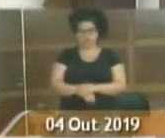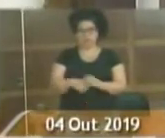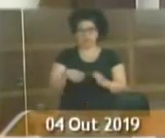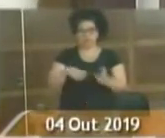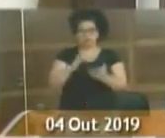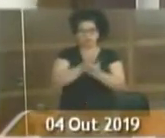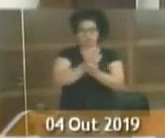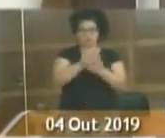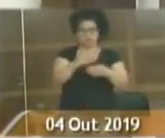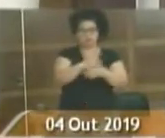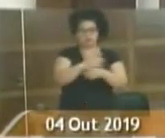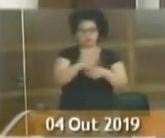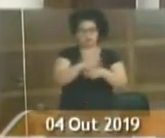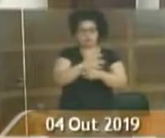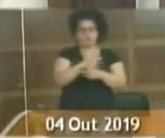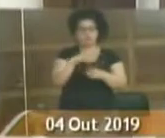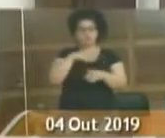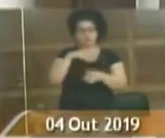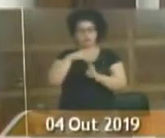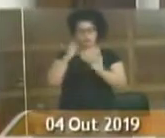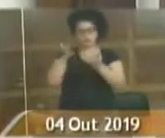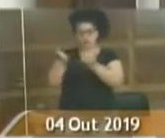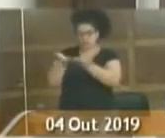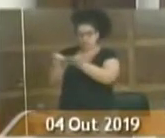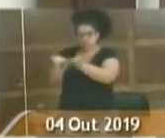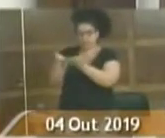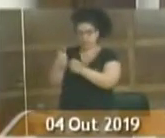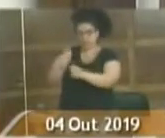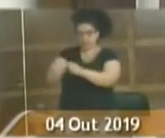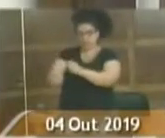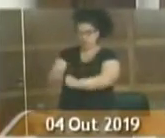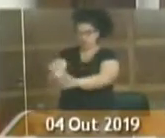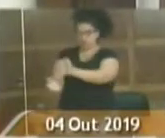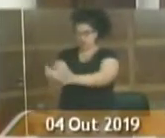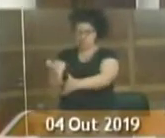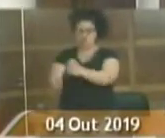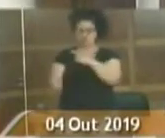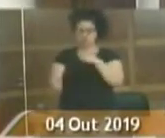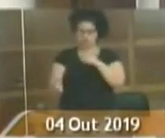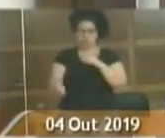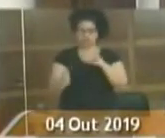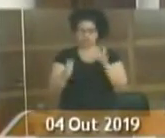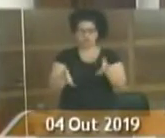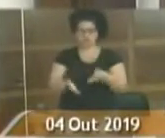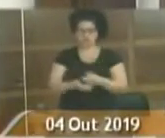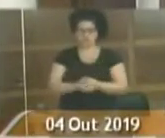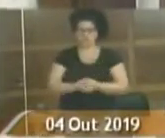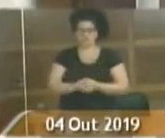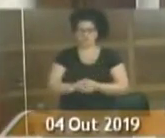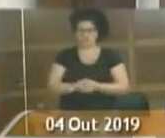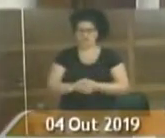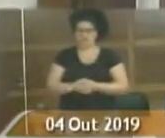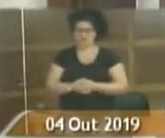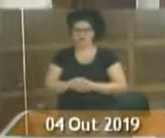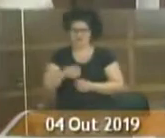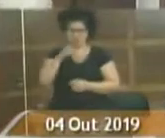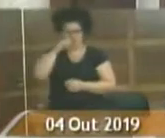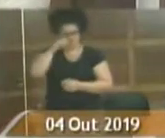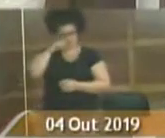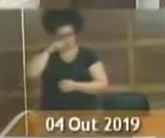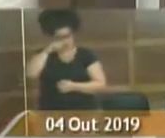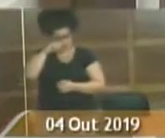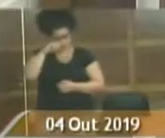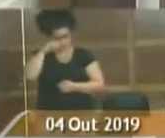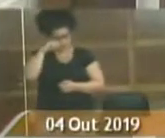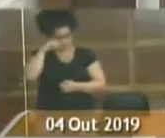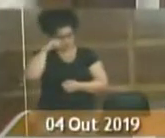privado? É particular. Uma pessoa é dona, você foi lá e pagou e cremou o seu bichinho. Aí você leva ele bem dentro